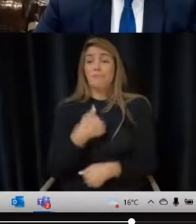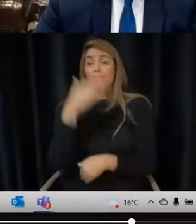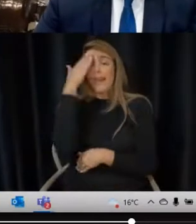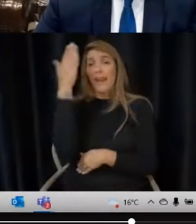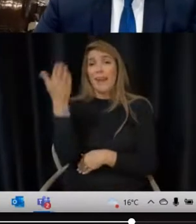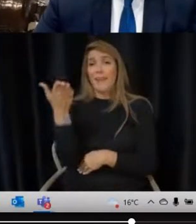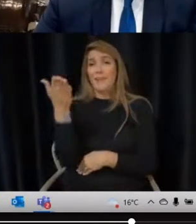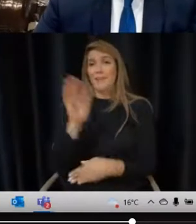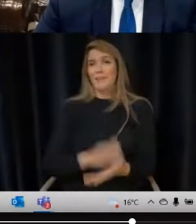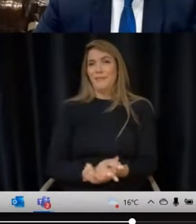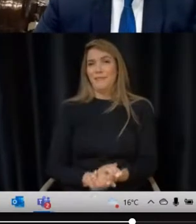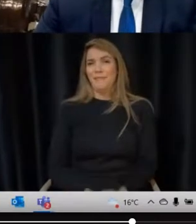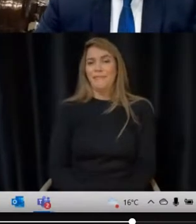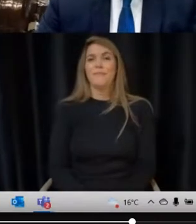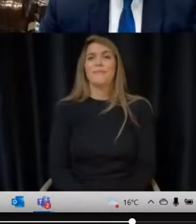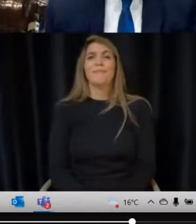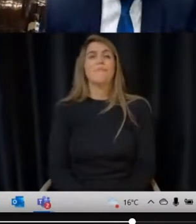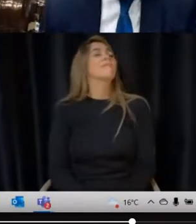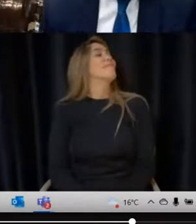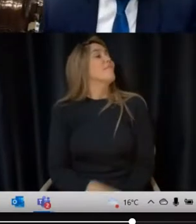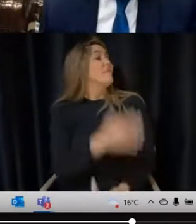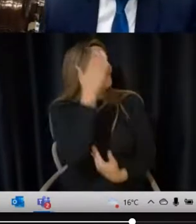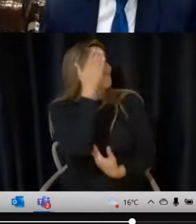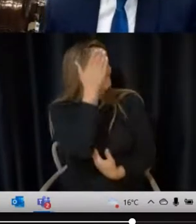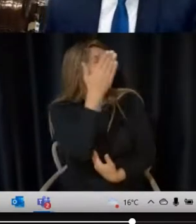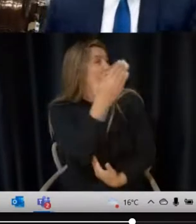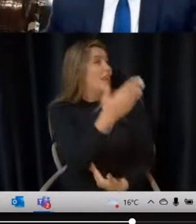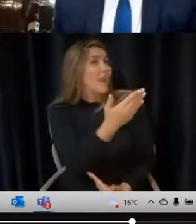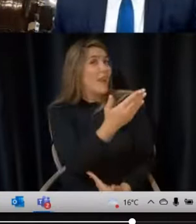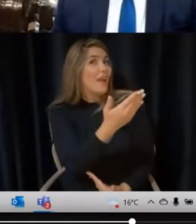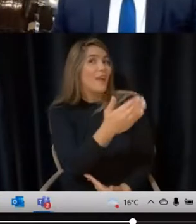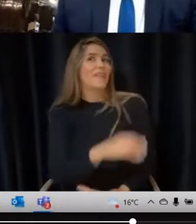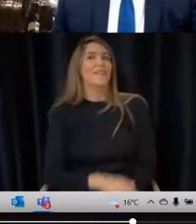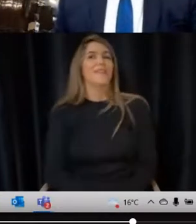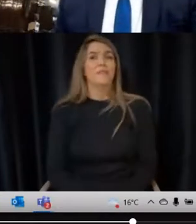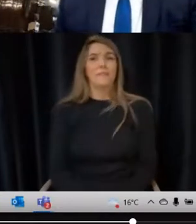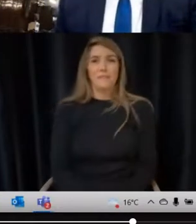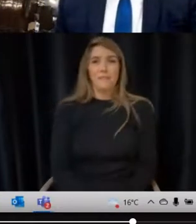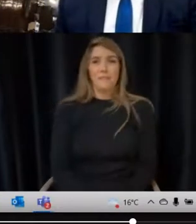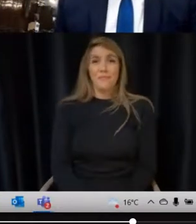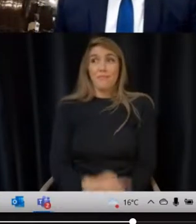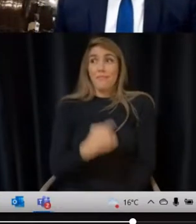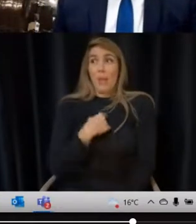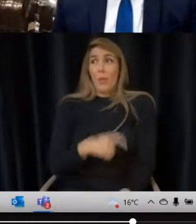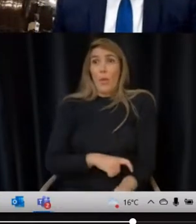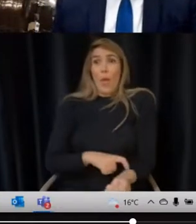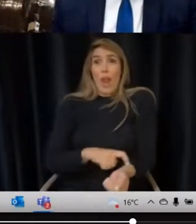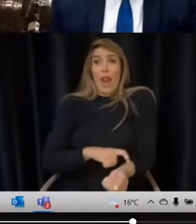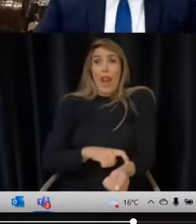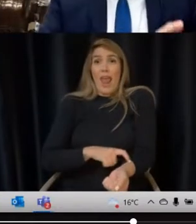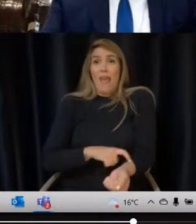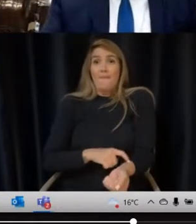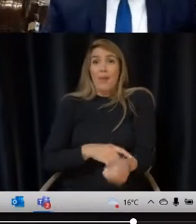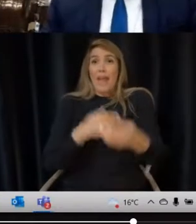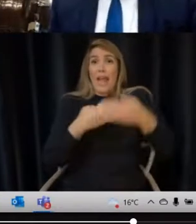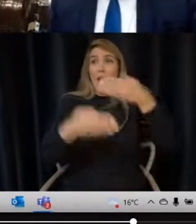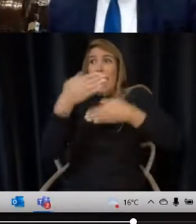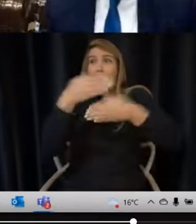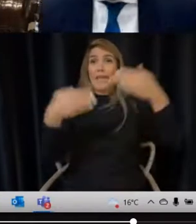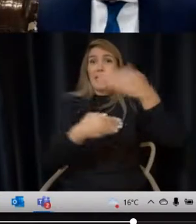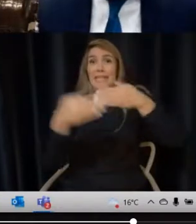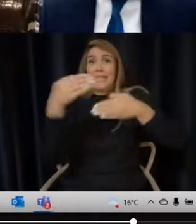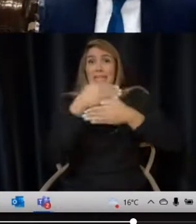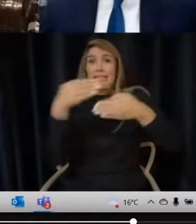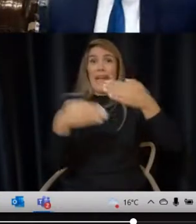Vanessa, obrigado. Vocês estão me ouvindo, né? Que eu também estou tenso aqui, porque eu tive que passar slide pela primeira vez,